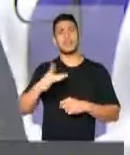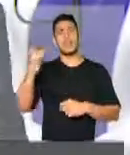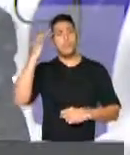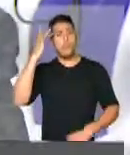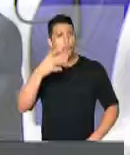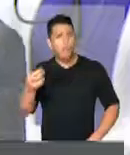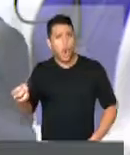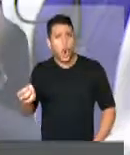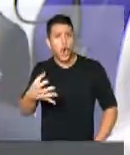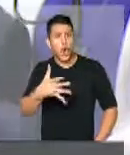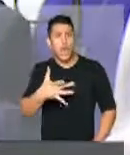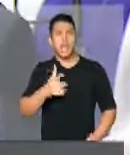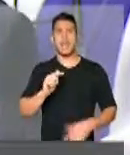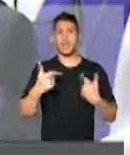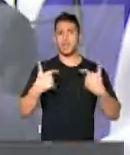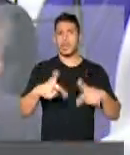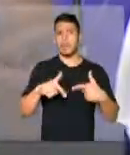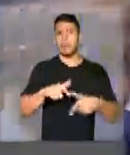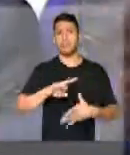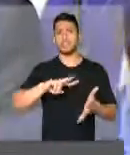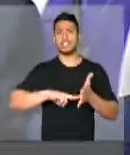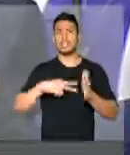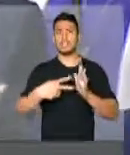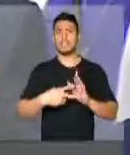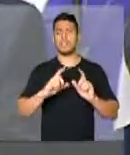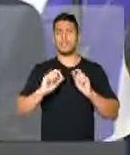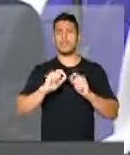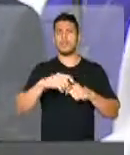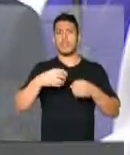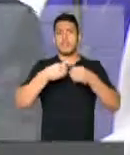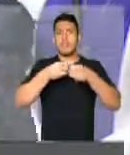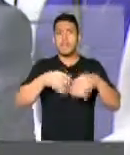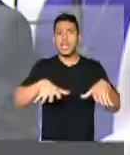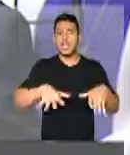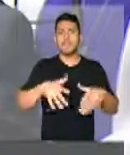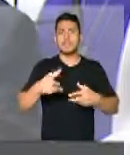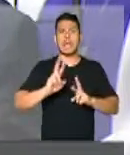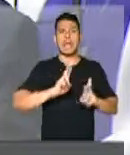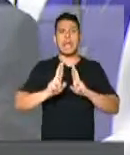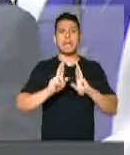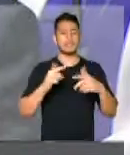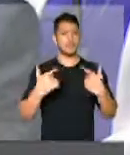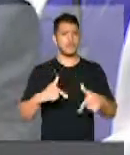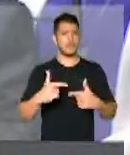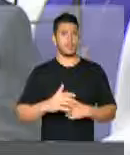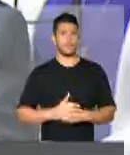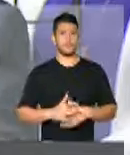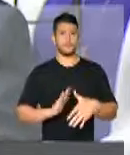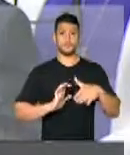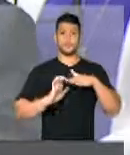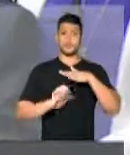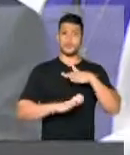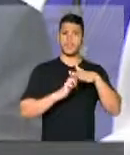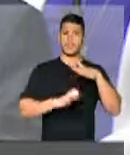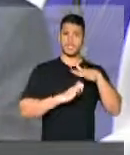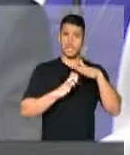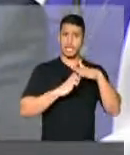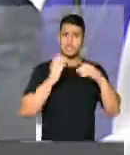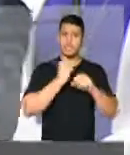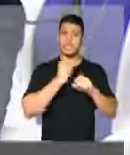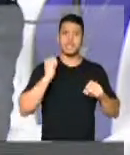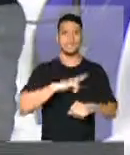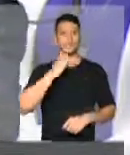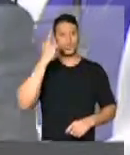atividade econômica é precarizar as relações de trabalho. As grandes empresas têm como